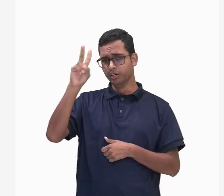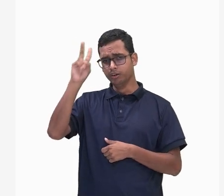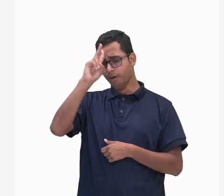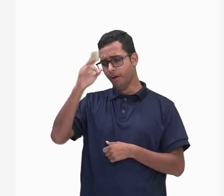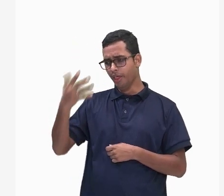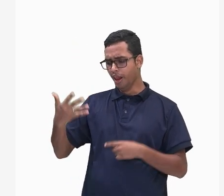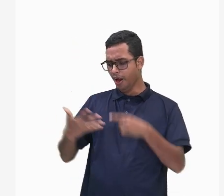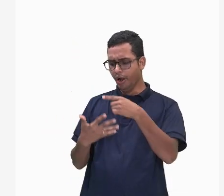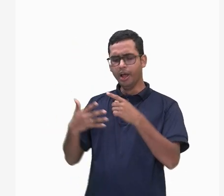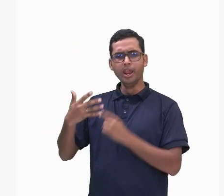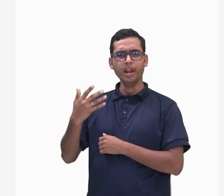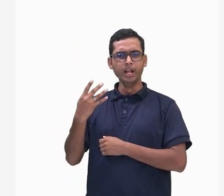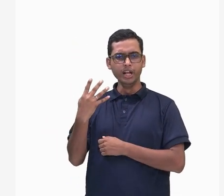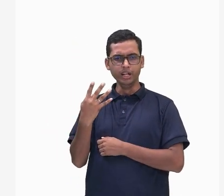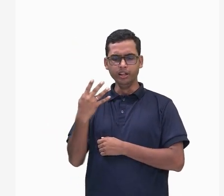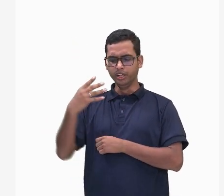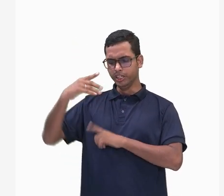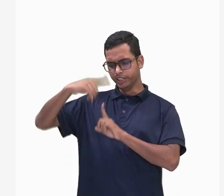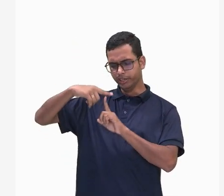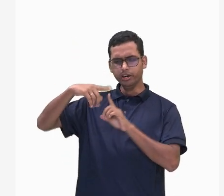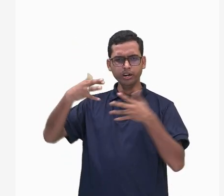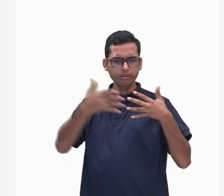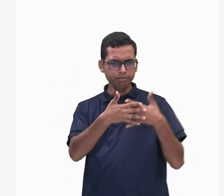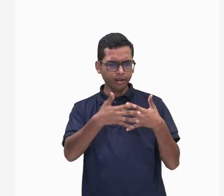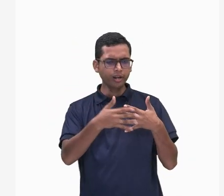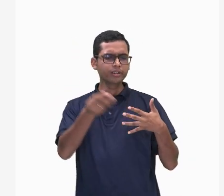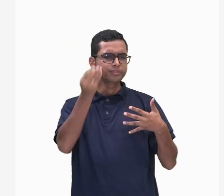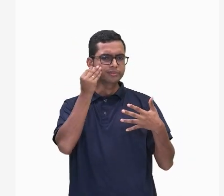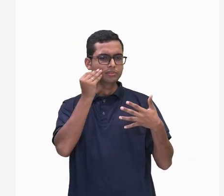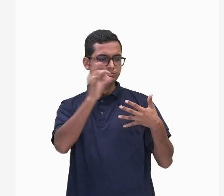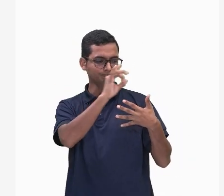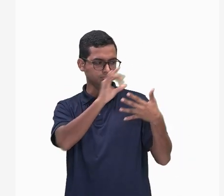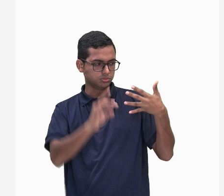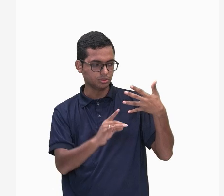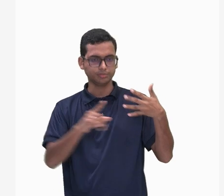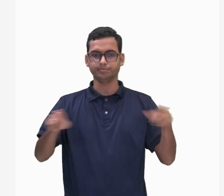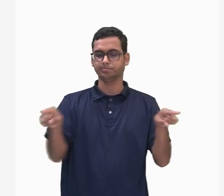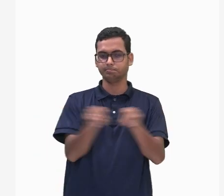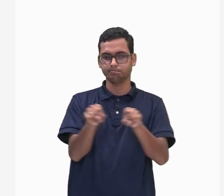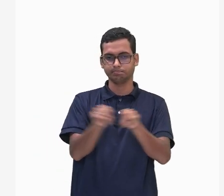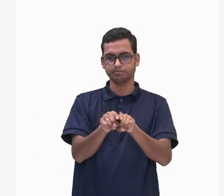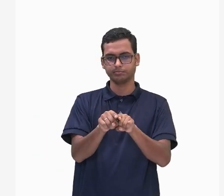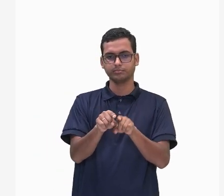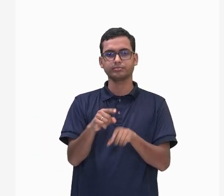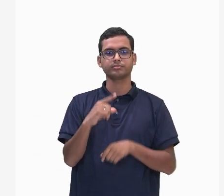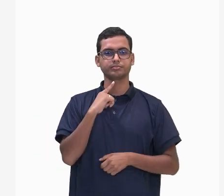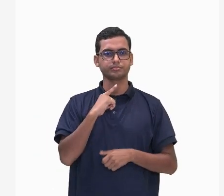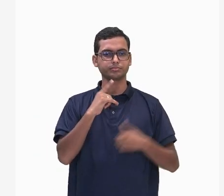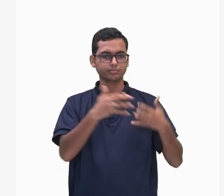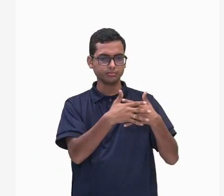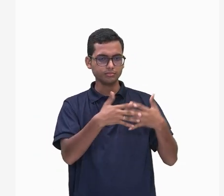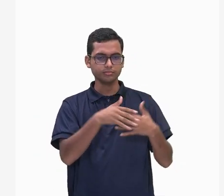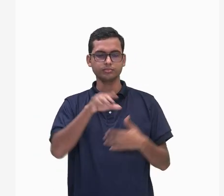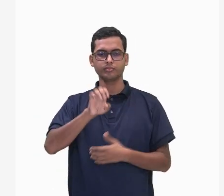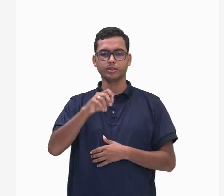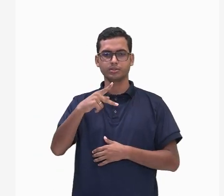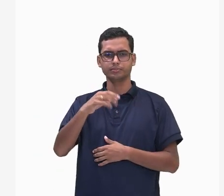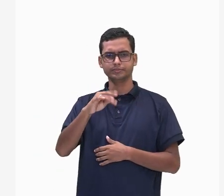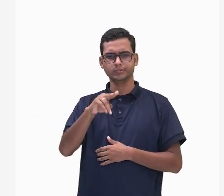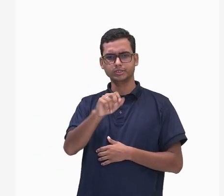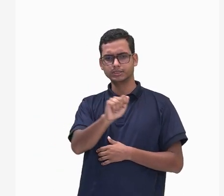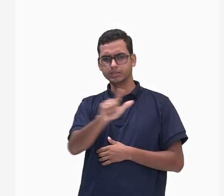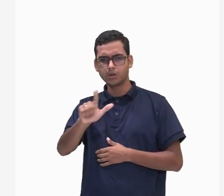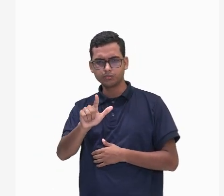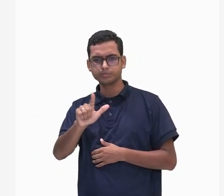de tecidos e a gente vai observar cada um deles. Tá? Tem o tecido epitelial, tem o tecido